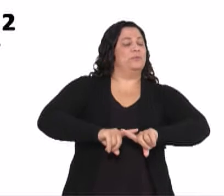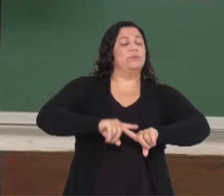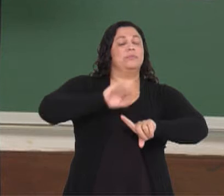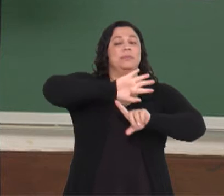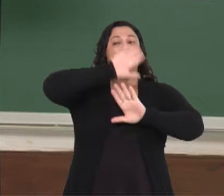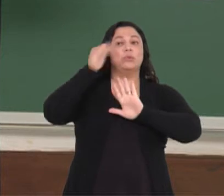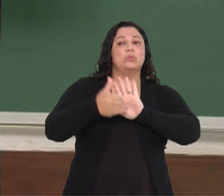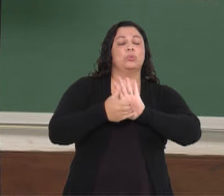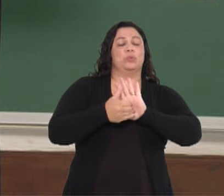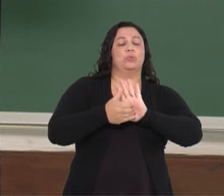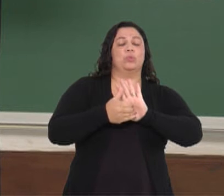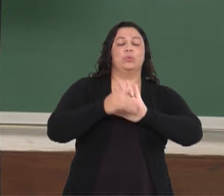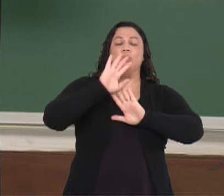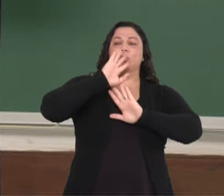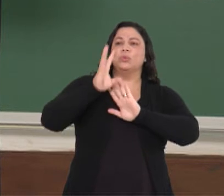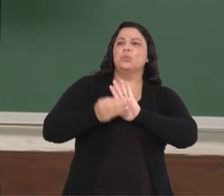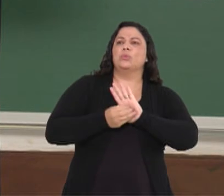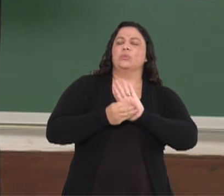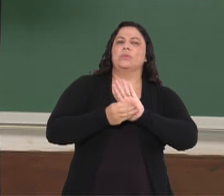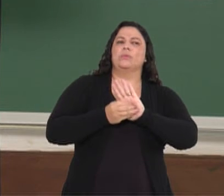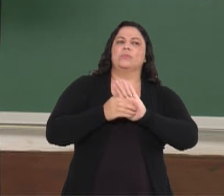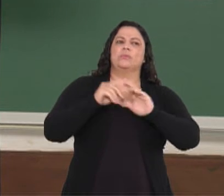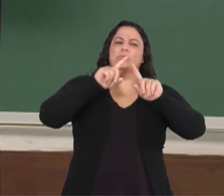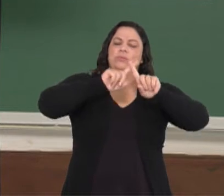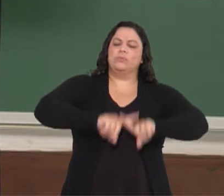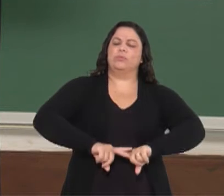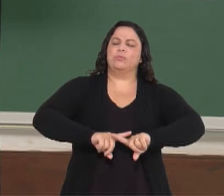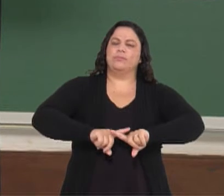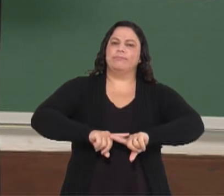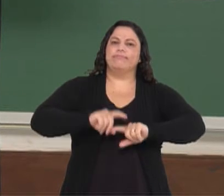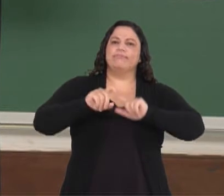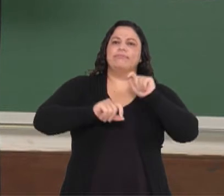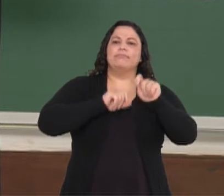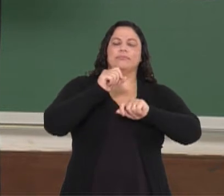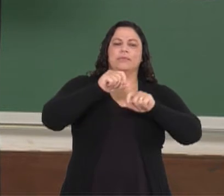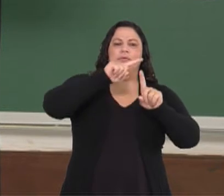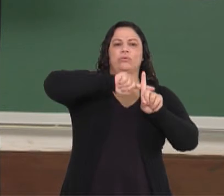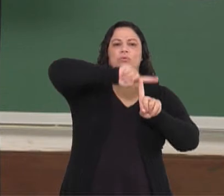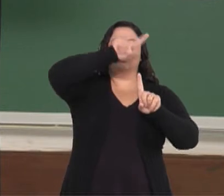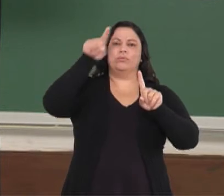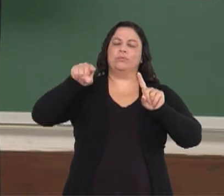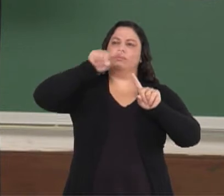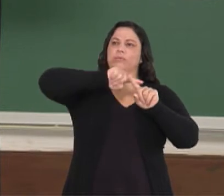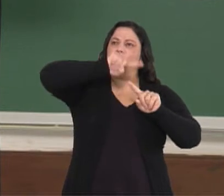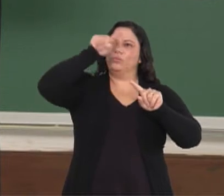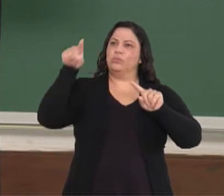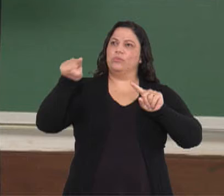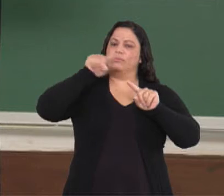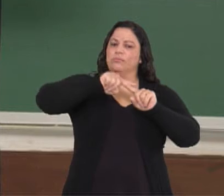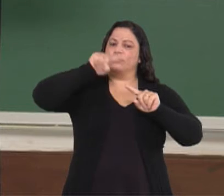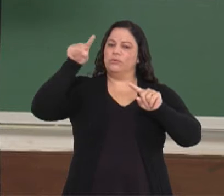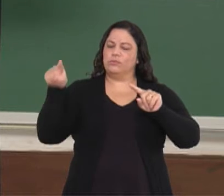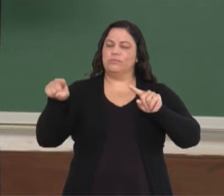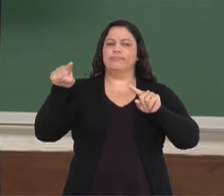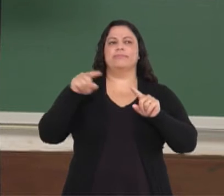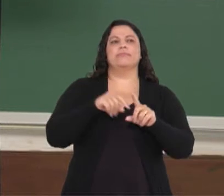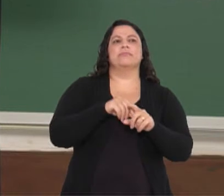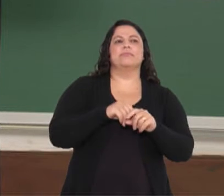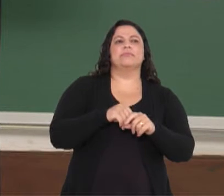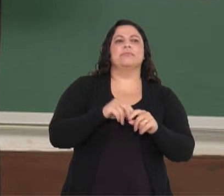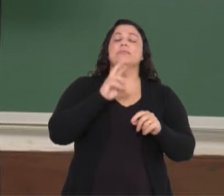inteirinho por todo o divisor, usando aqui o método do chuveirinho, a gente vai ter como resultado 6x²